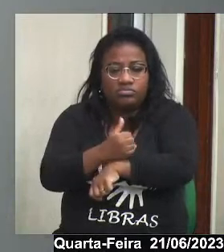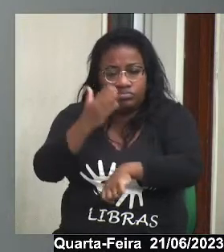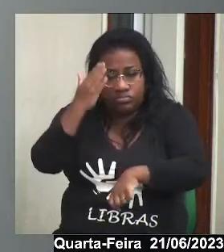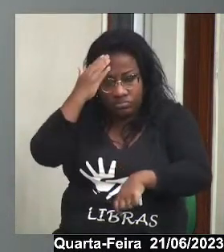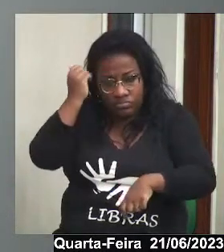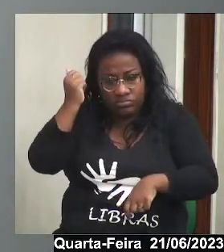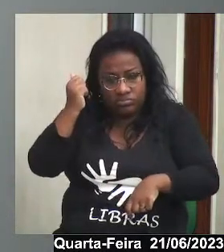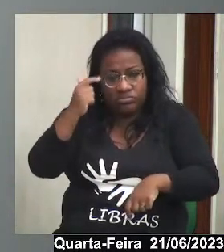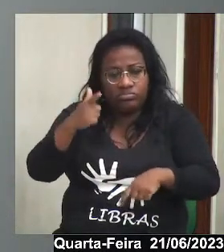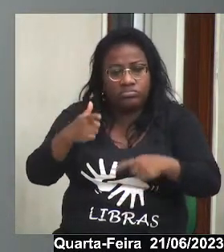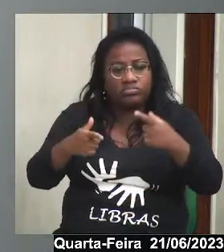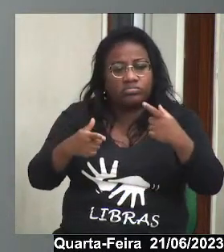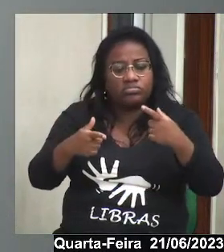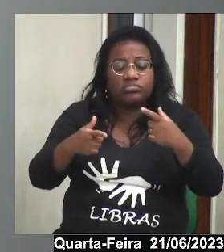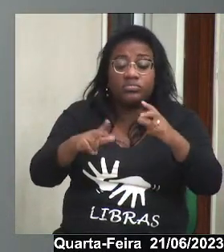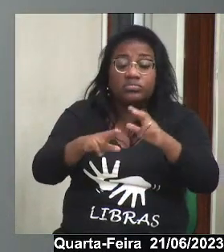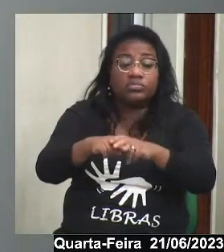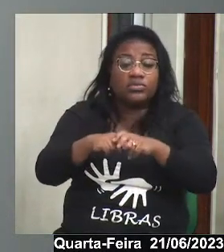Sabe por quê, vereador?